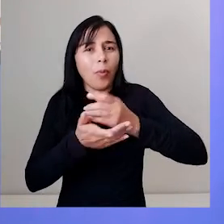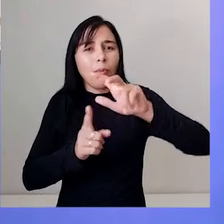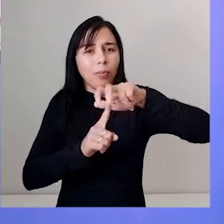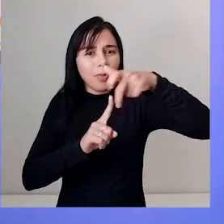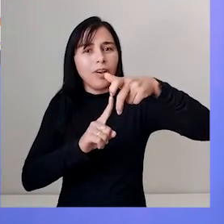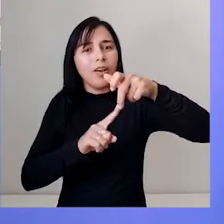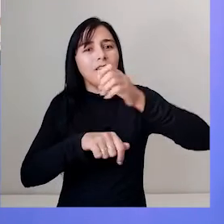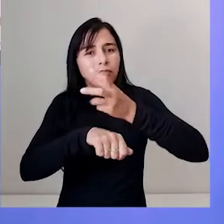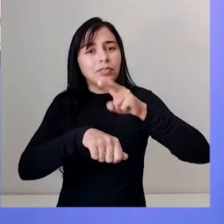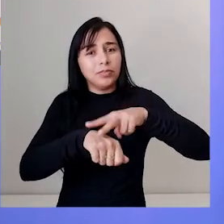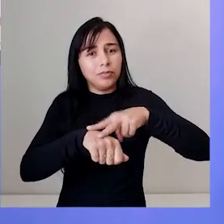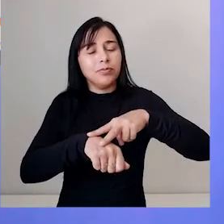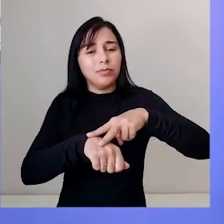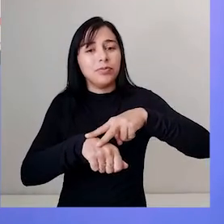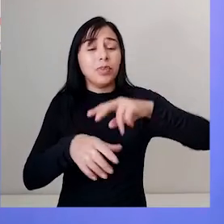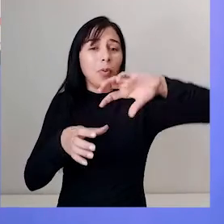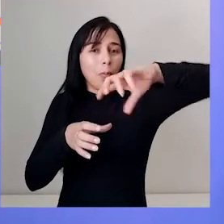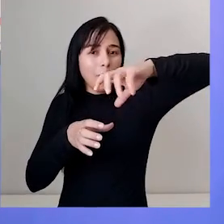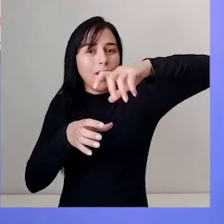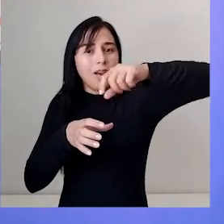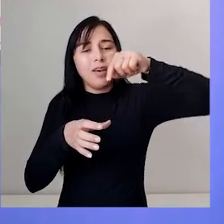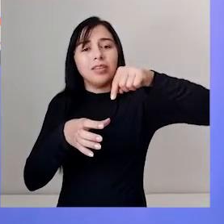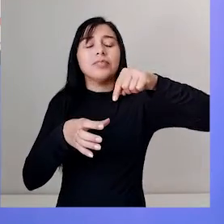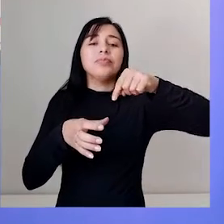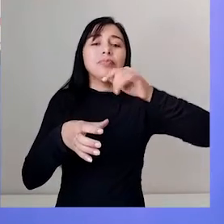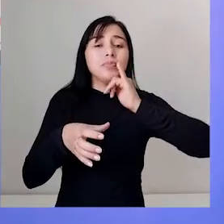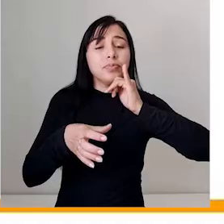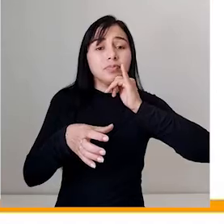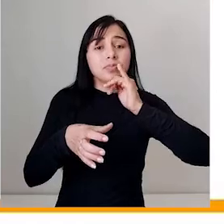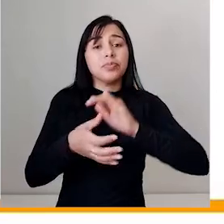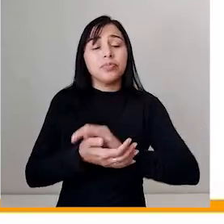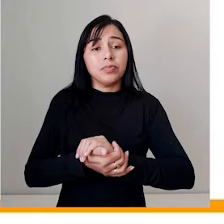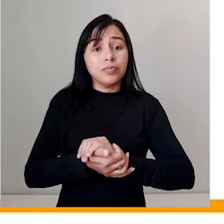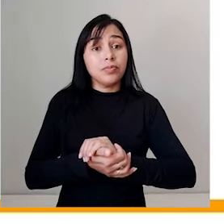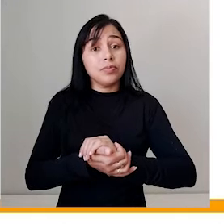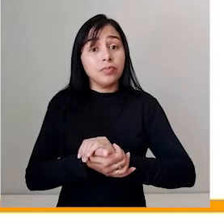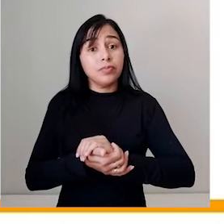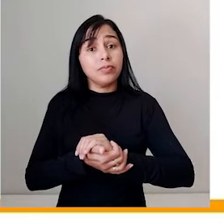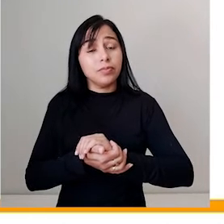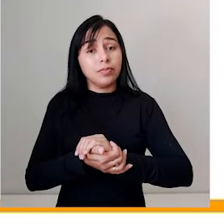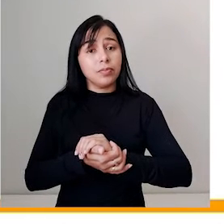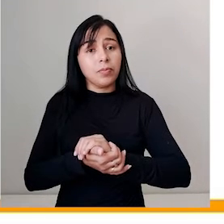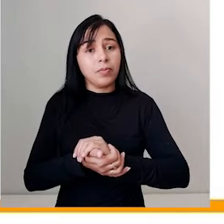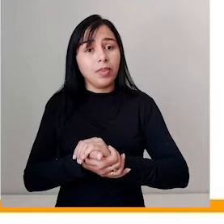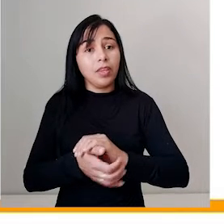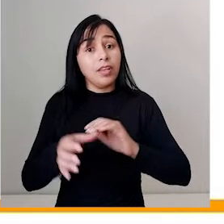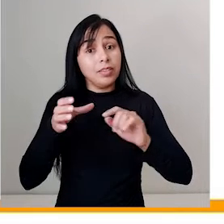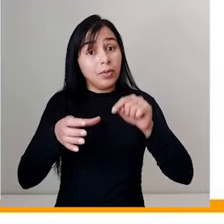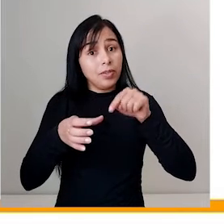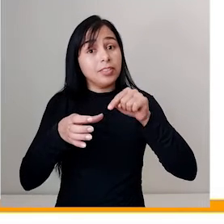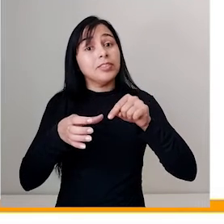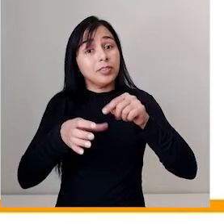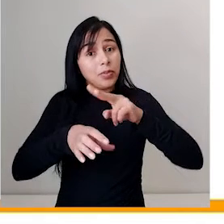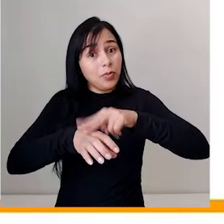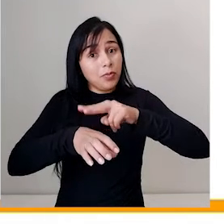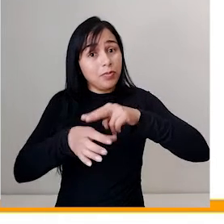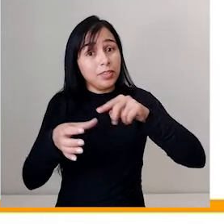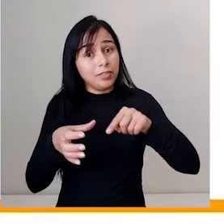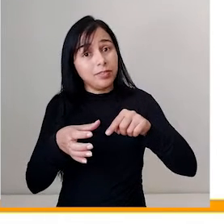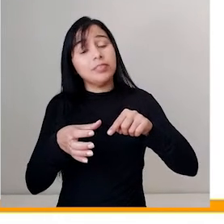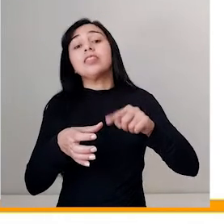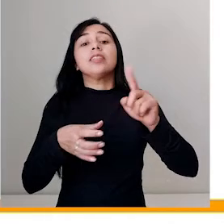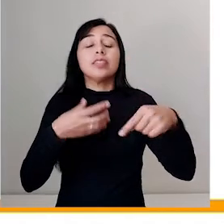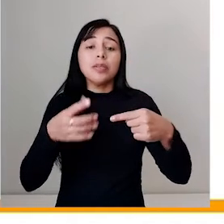que esteja em um pote de vidro, em uma garrafa de vidro, por exemplo, nós vamos para o próximo passo, que é a